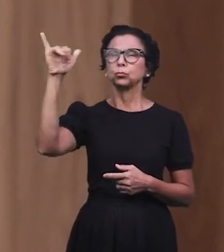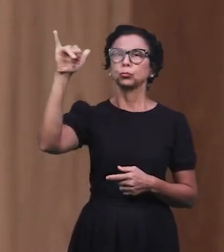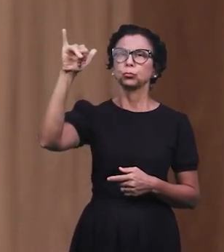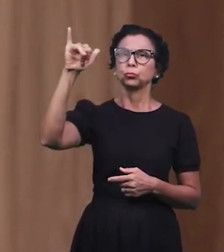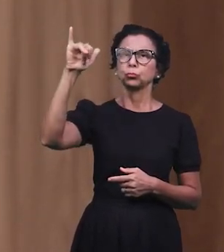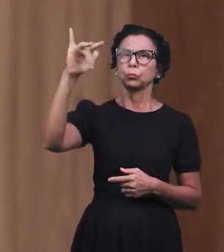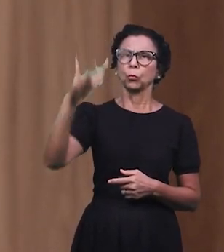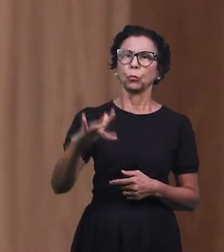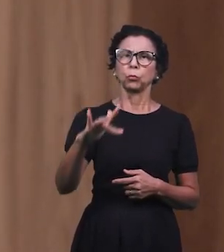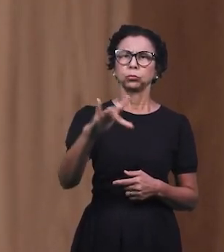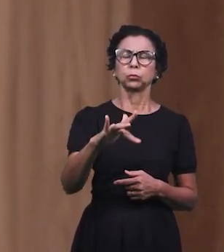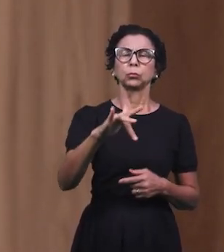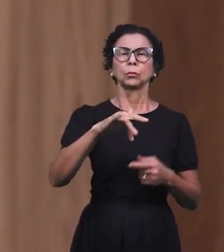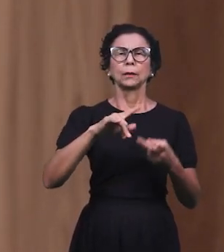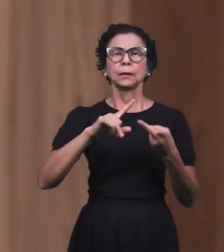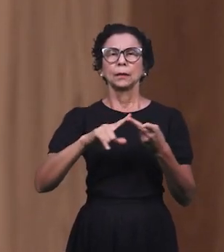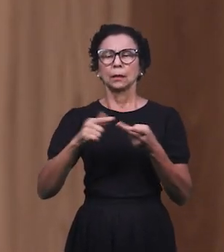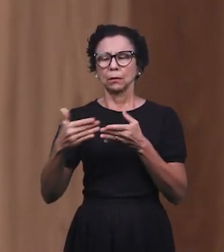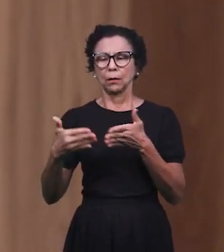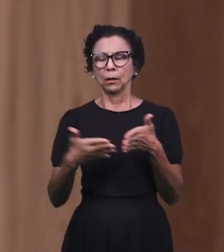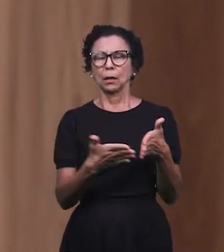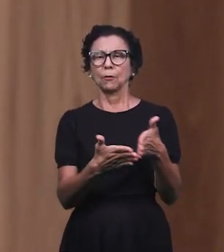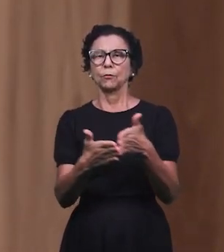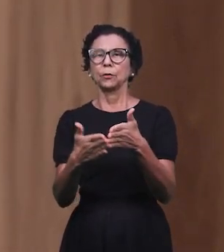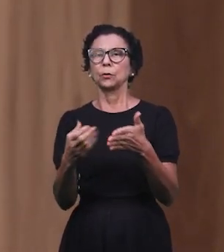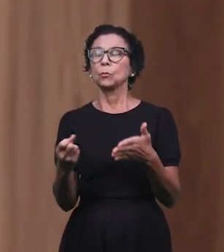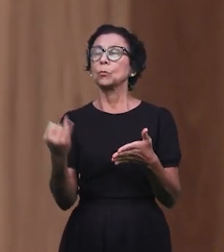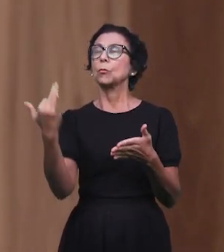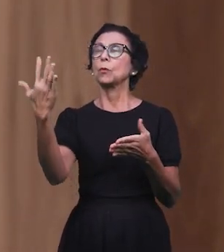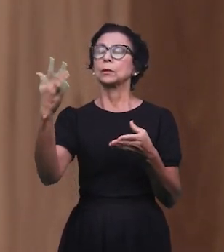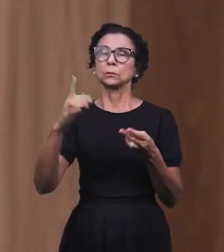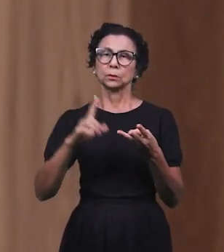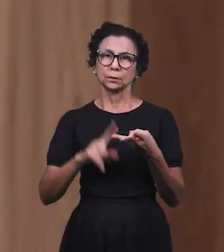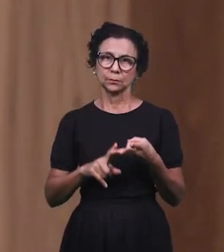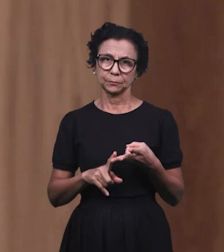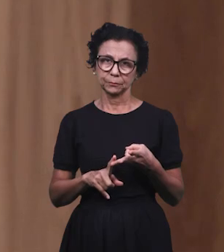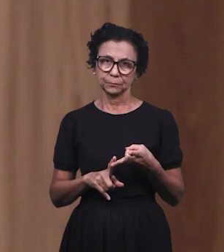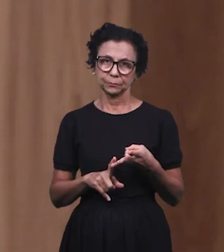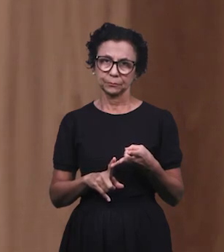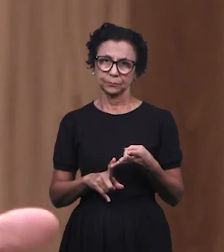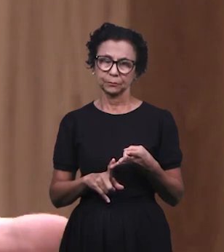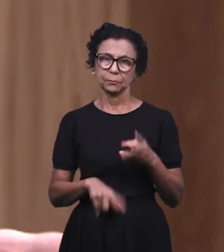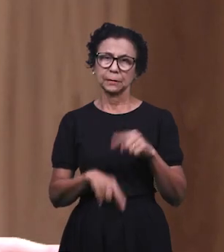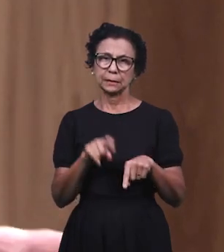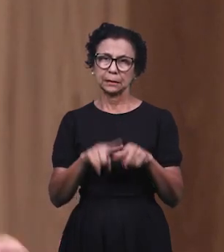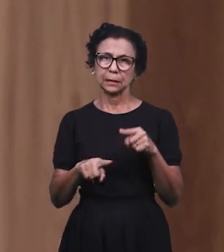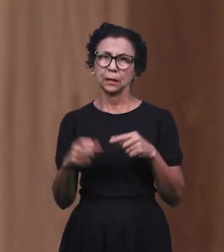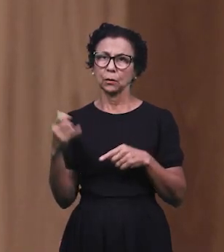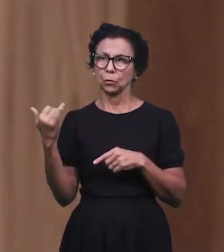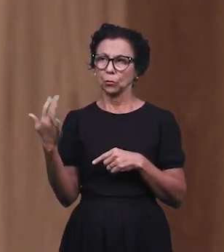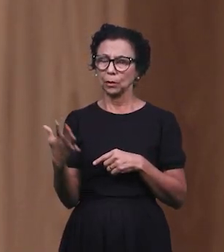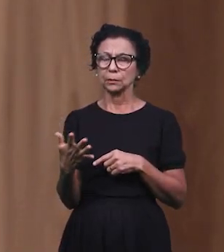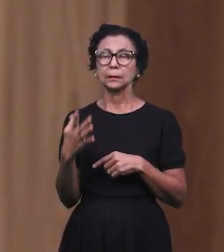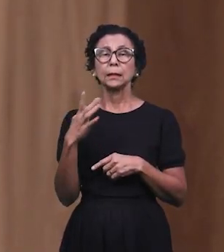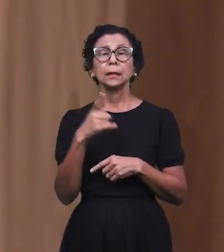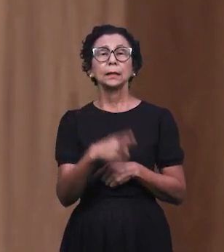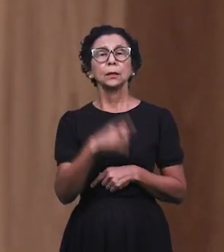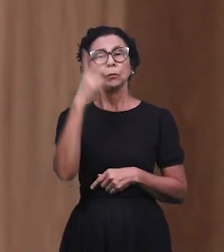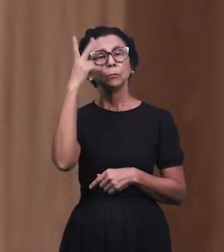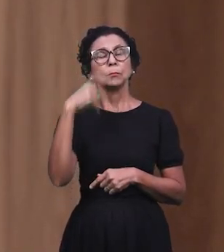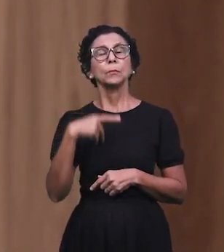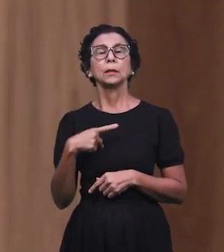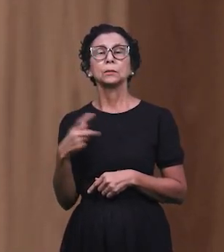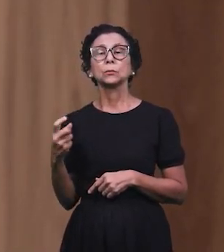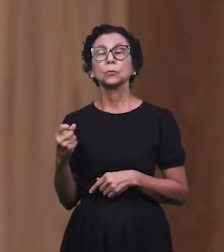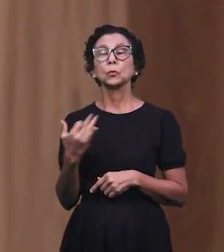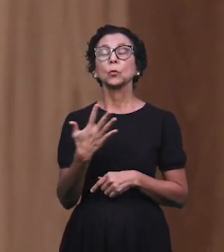quantos navios aquela nação possui. Depois, o recurso humano. Quantos soldados tem para operar aqueles recursos. E o